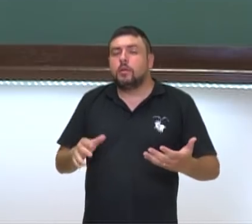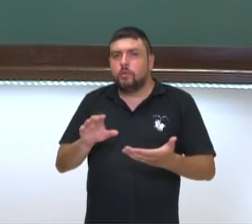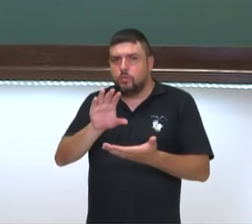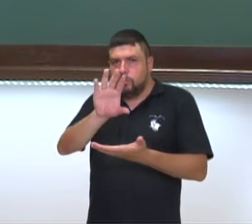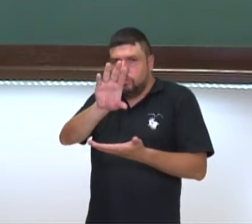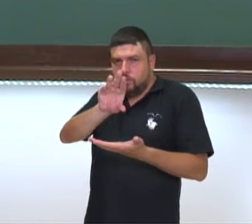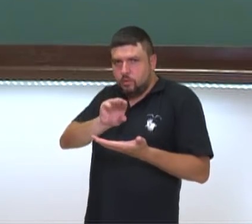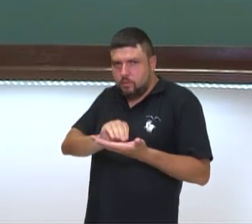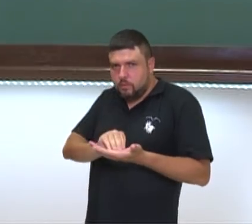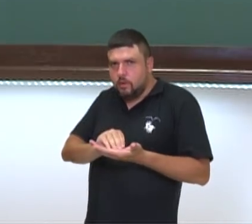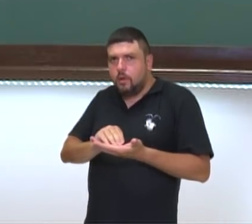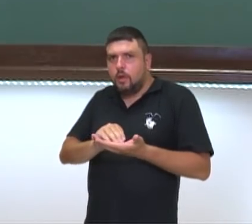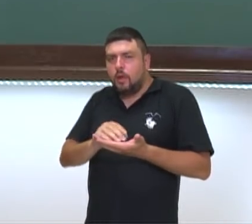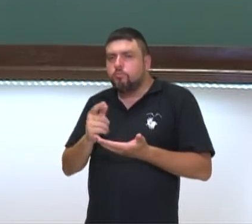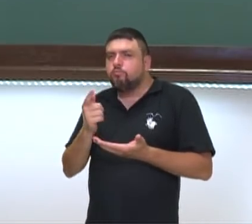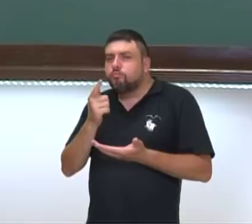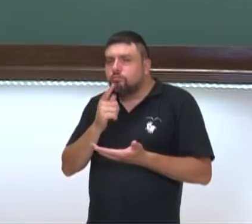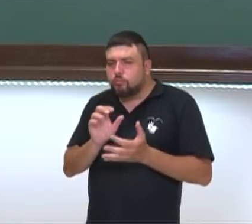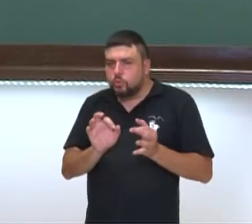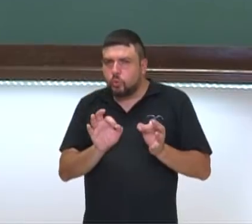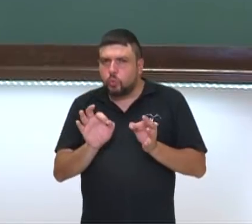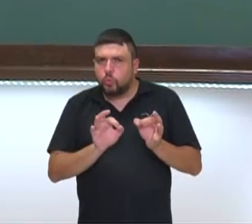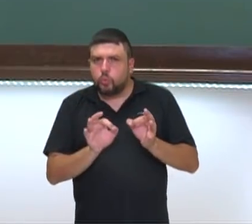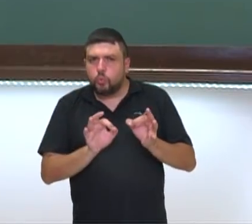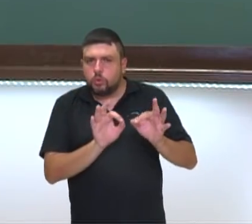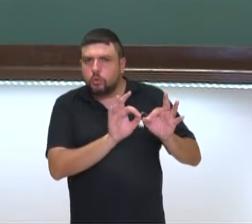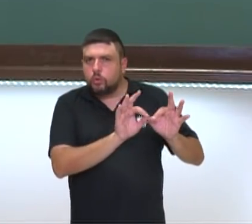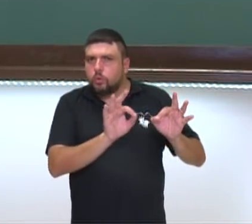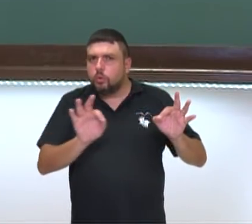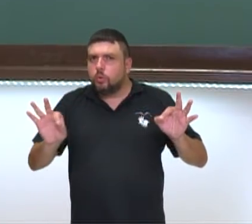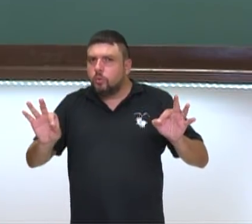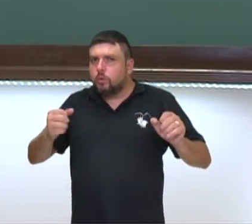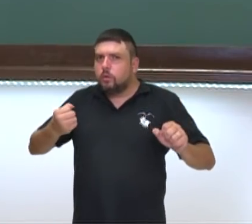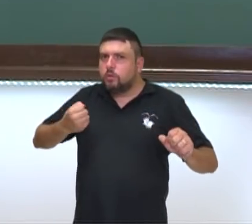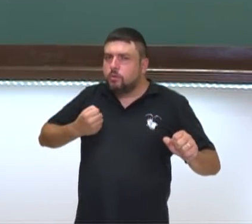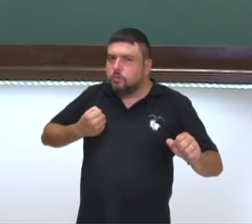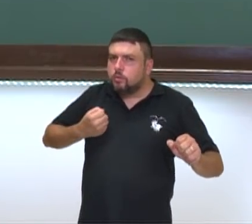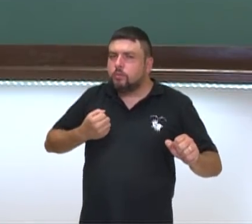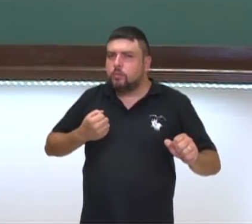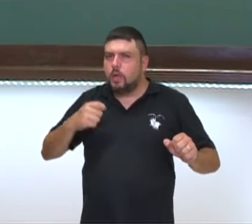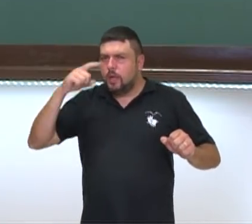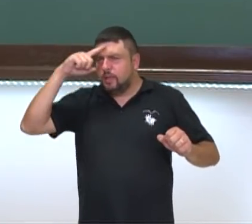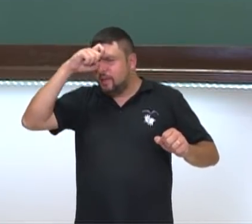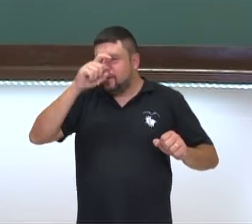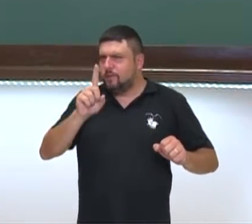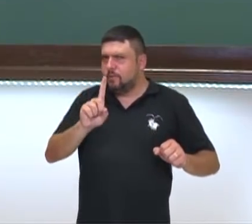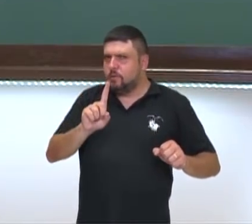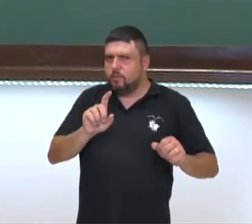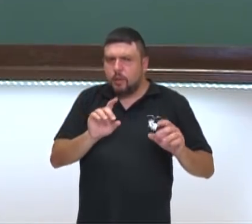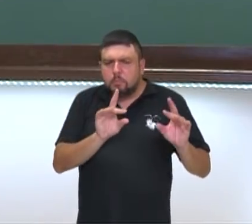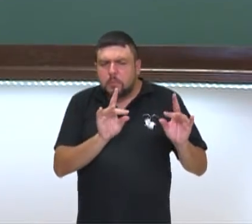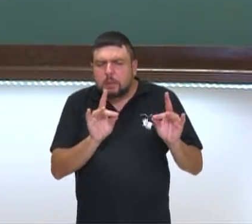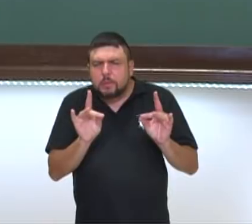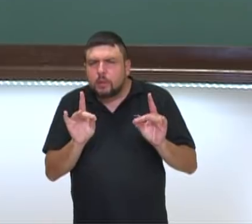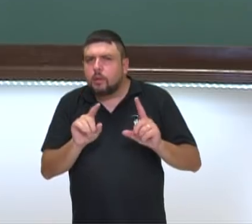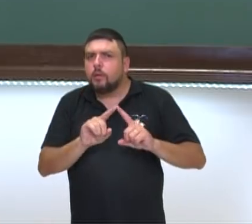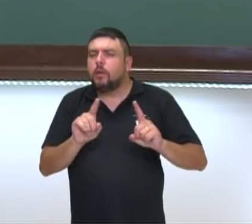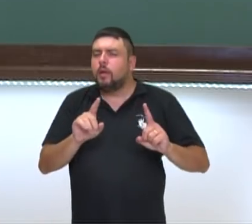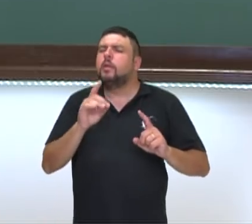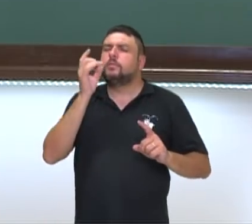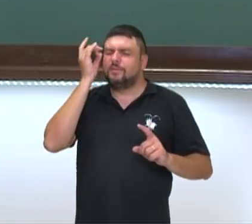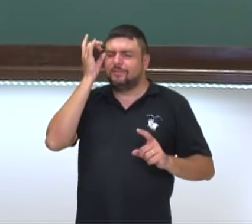Copiaram, fizeram, construíram a reta numérica, viram que não é difícil? Tem alguns detalhes, mas não é difícil da gente